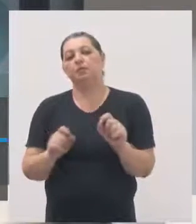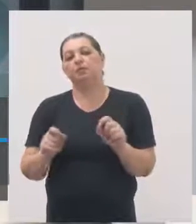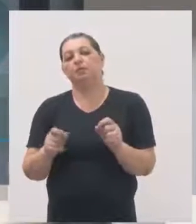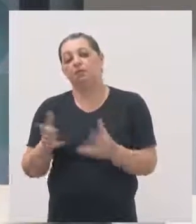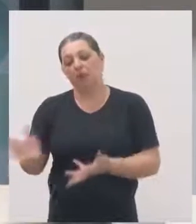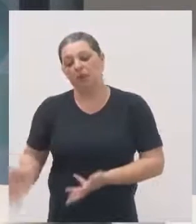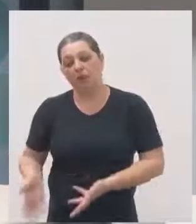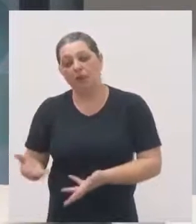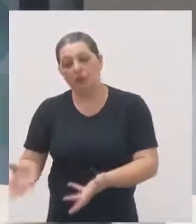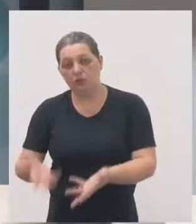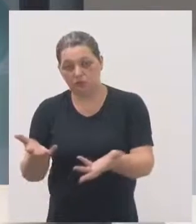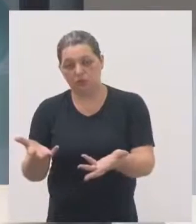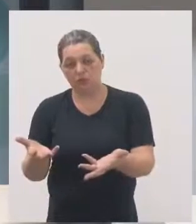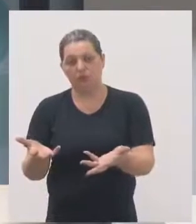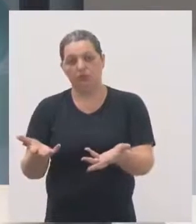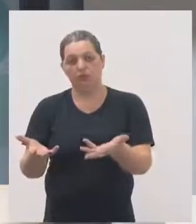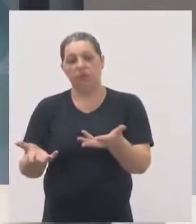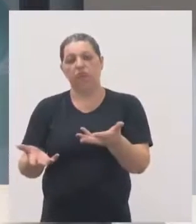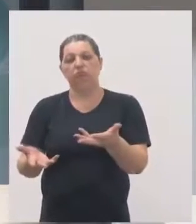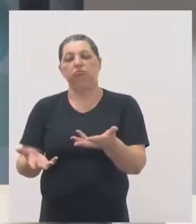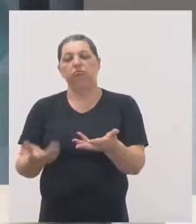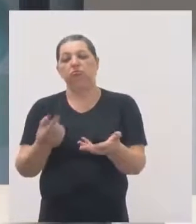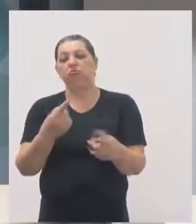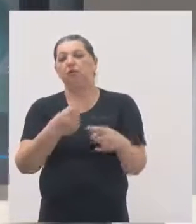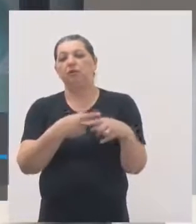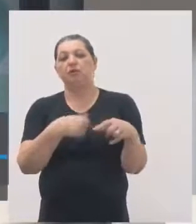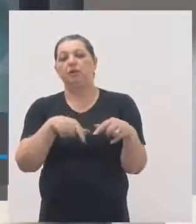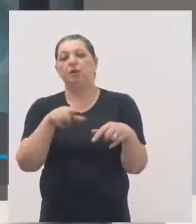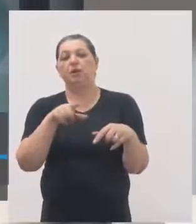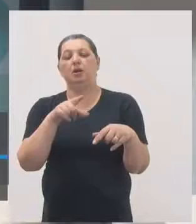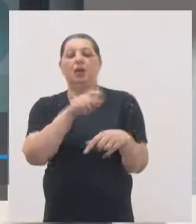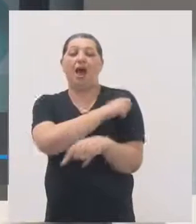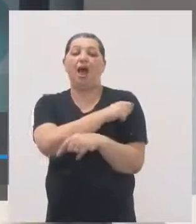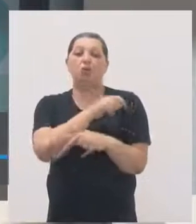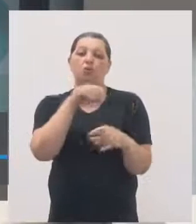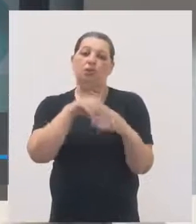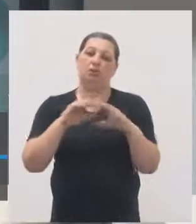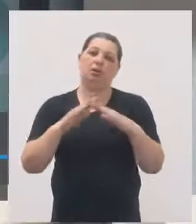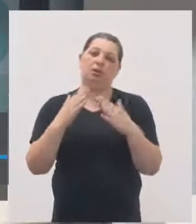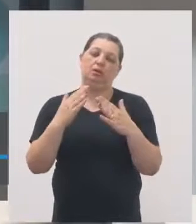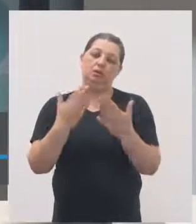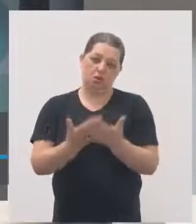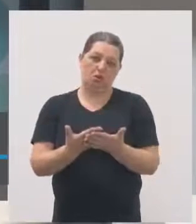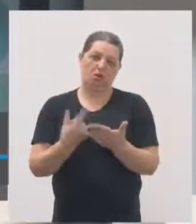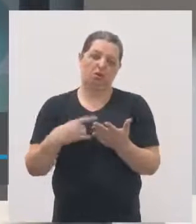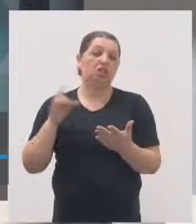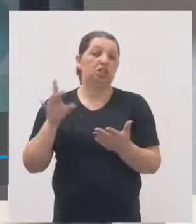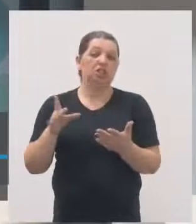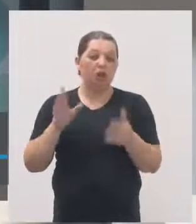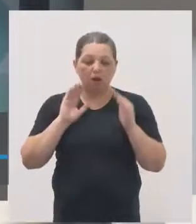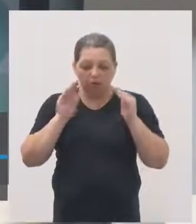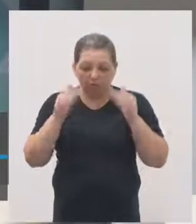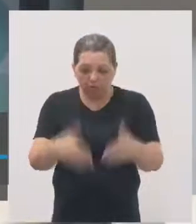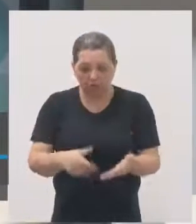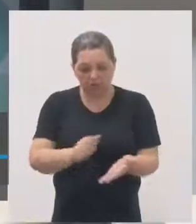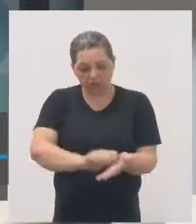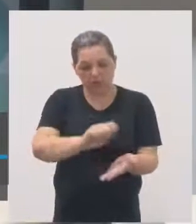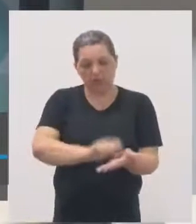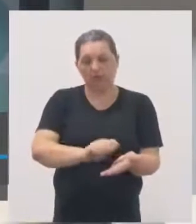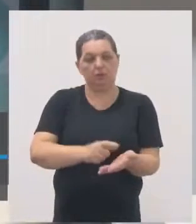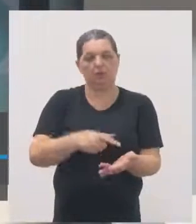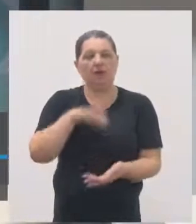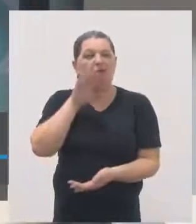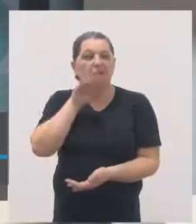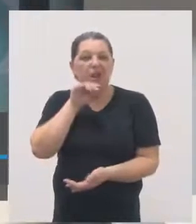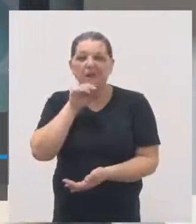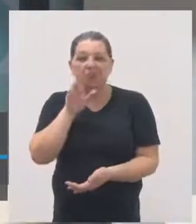né? Uma vez que os alunos na escola, muitas das vezes, eles ficam presos apenas no escrever, né? E o falar fica um